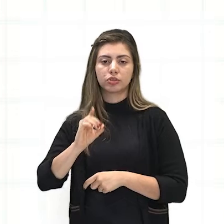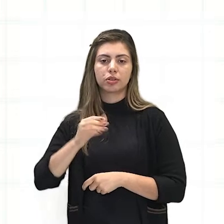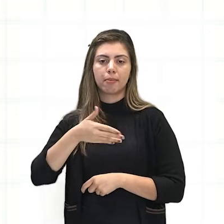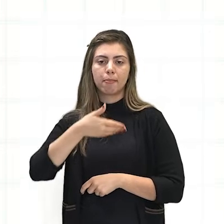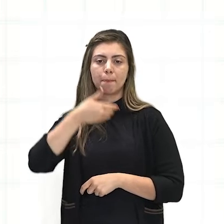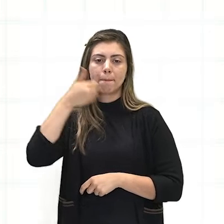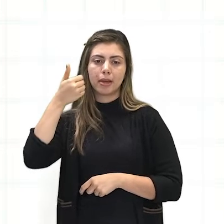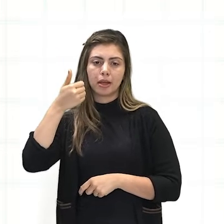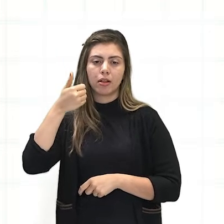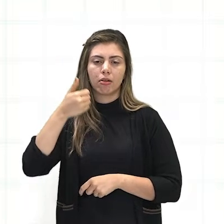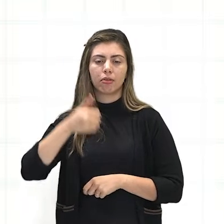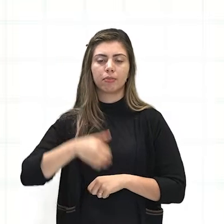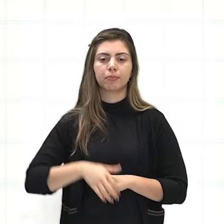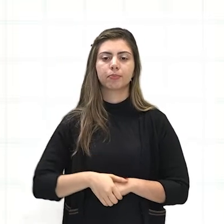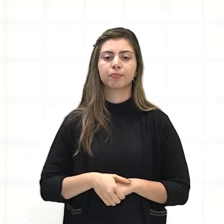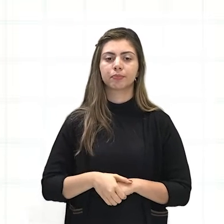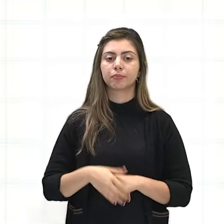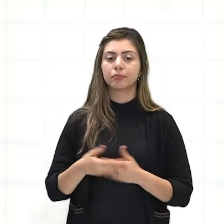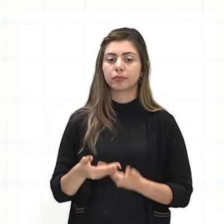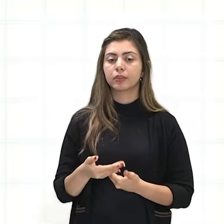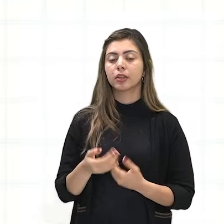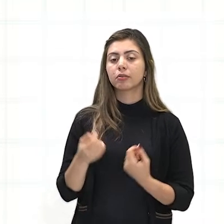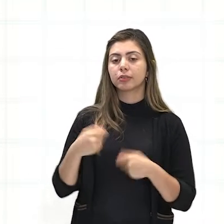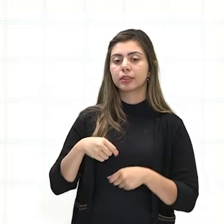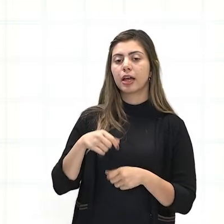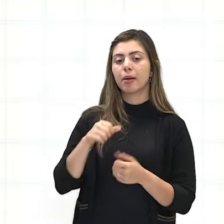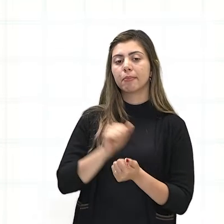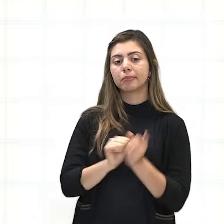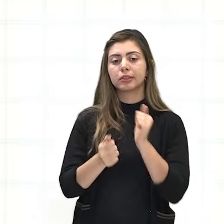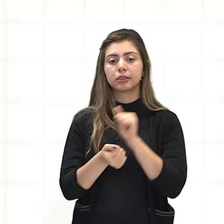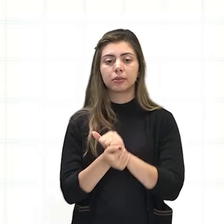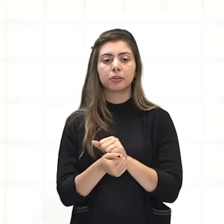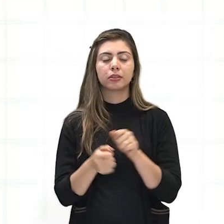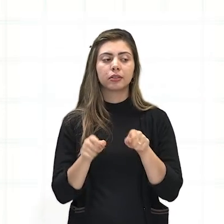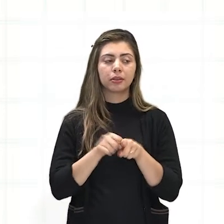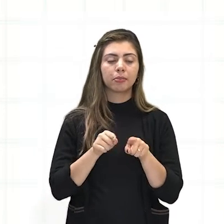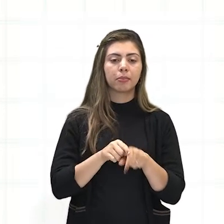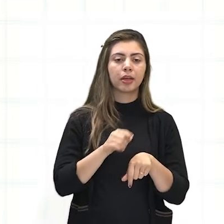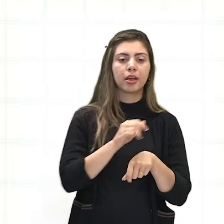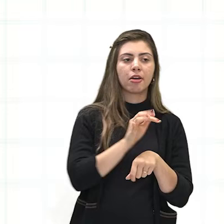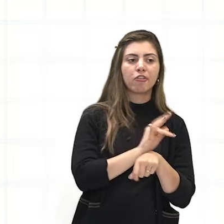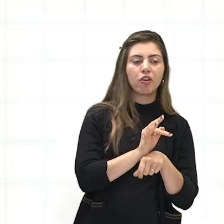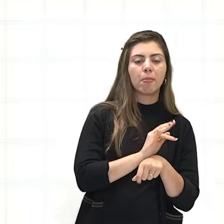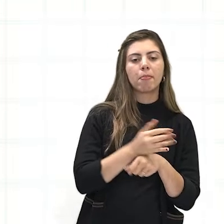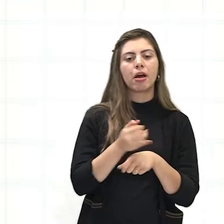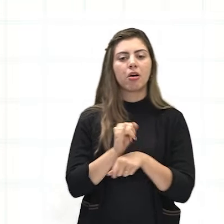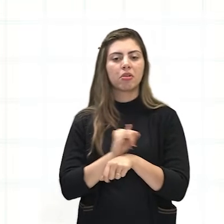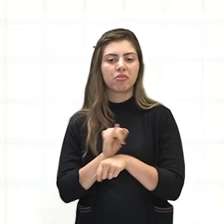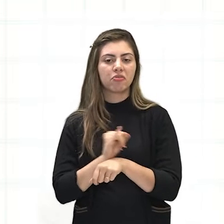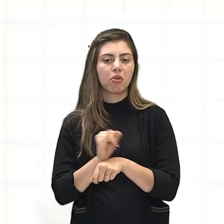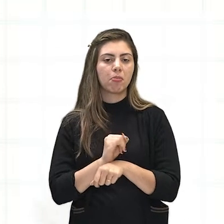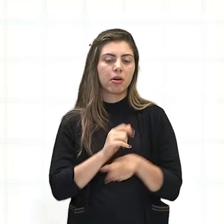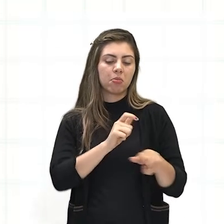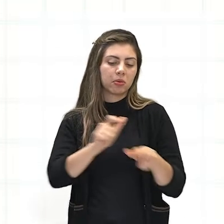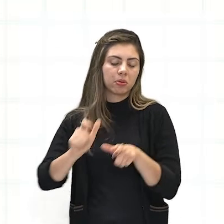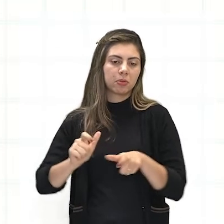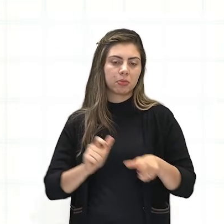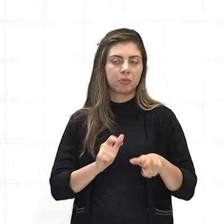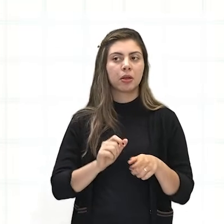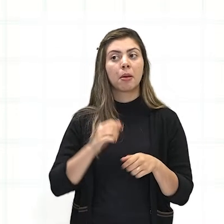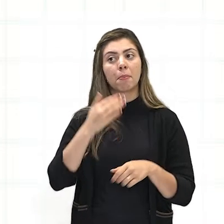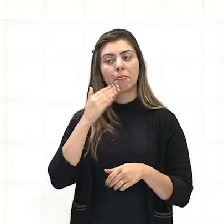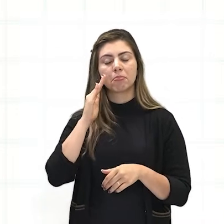menos direto. Portanto, could pode ser adaptado tanto para situações formais quanto informais, dependendo de como